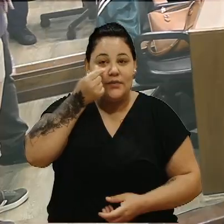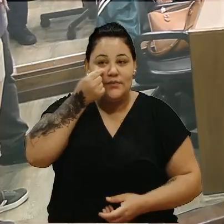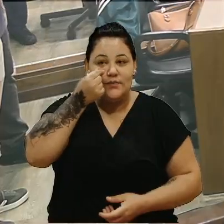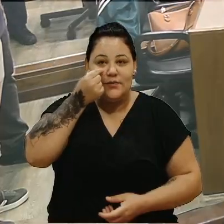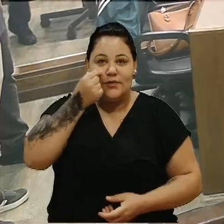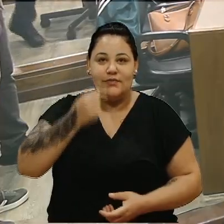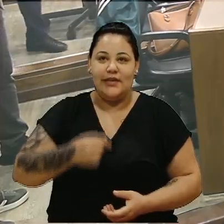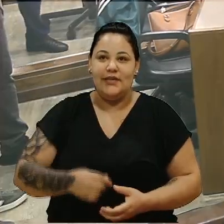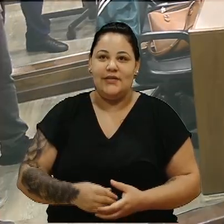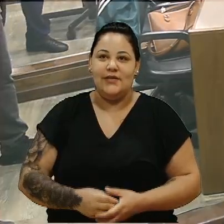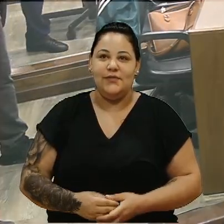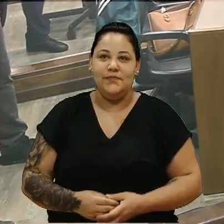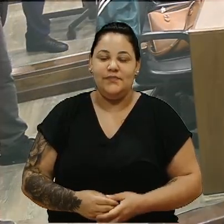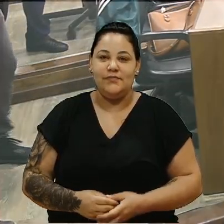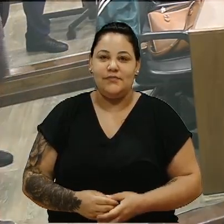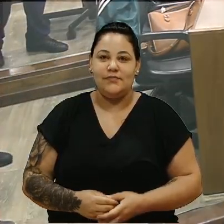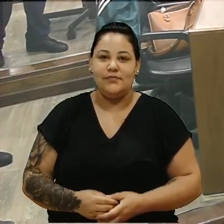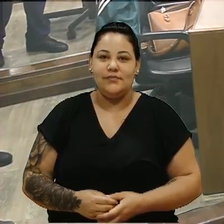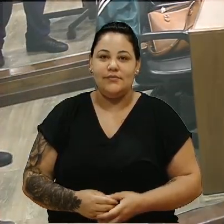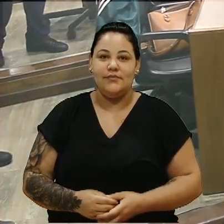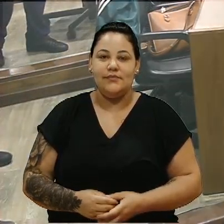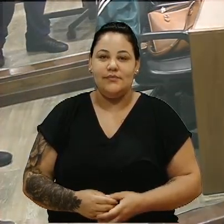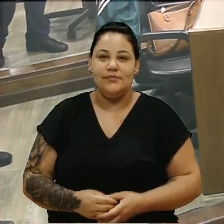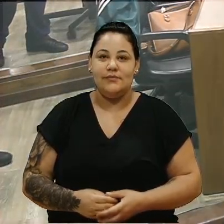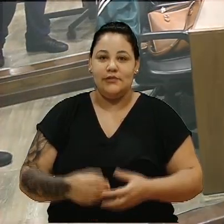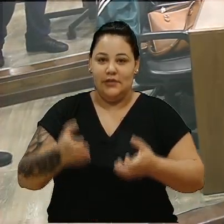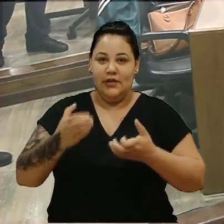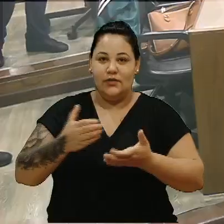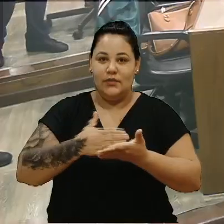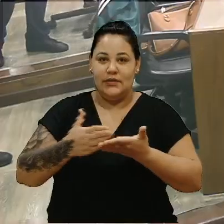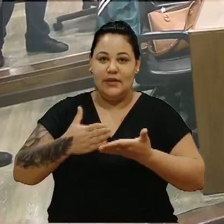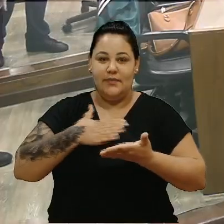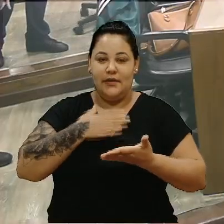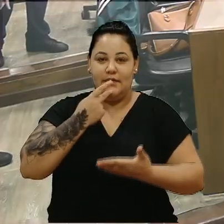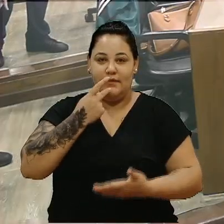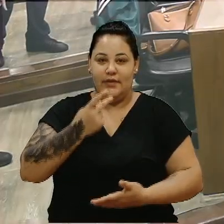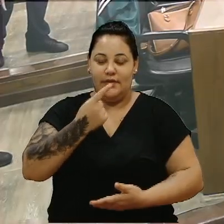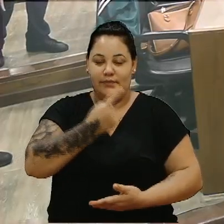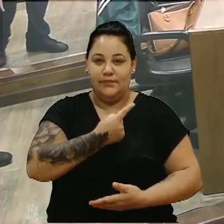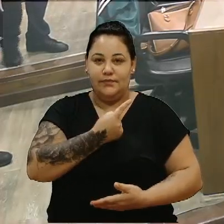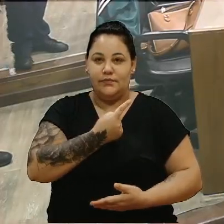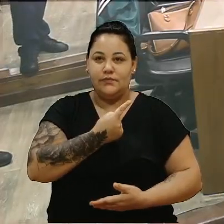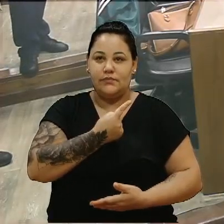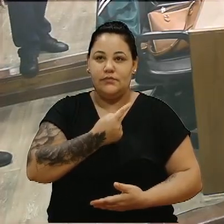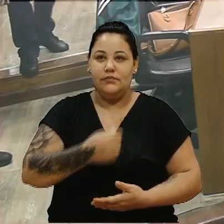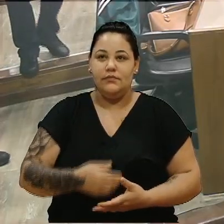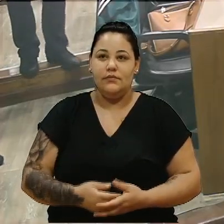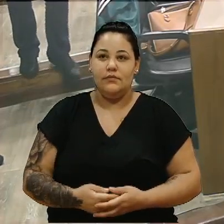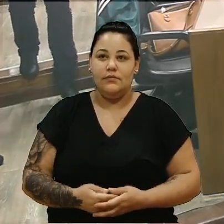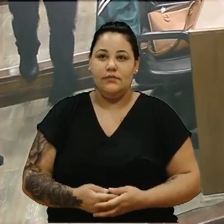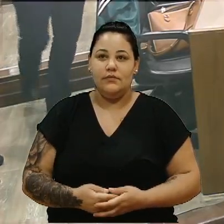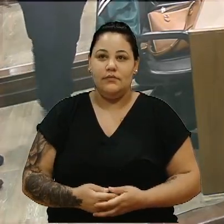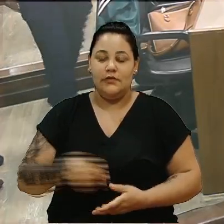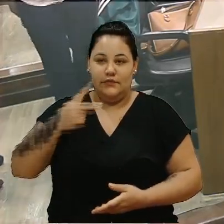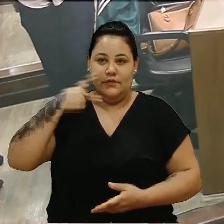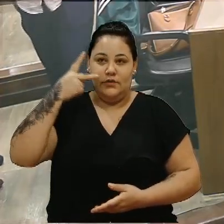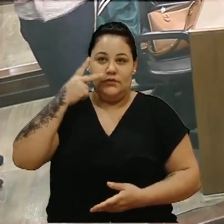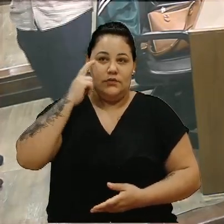Peço a palavra. Eu quero iniciar essa minha fala, meu líder, vereador